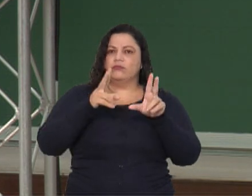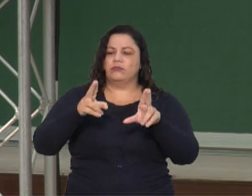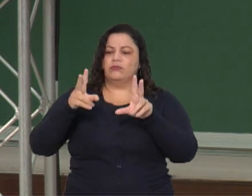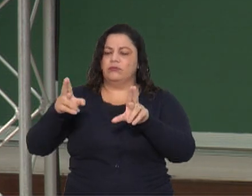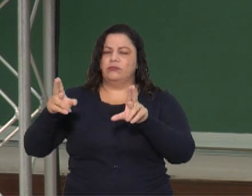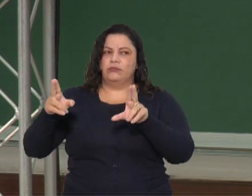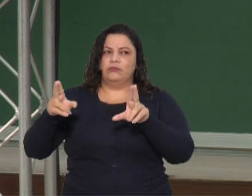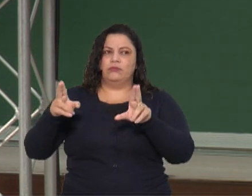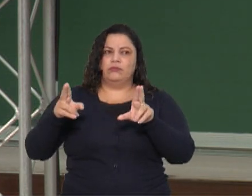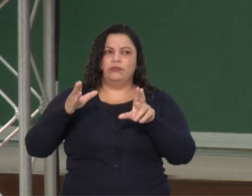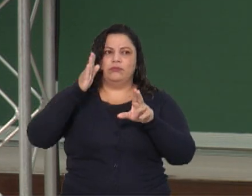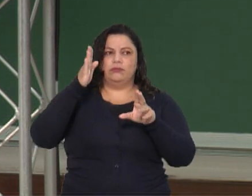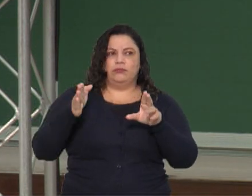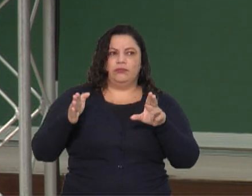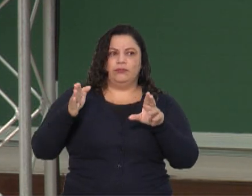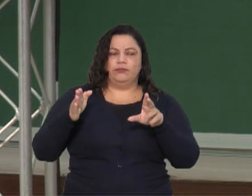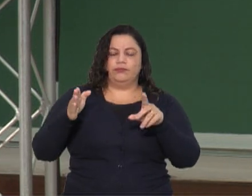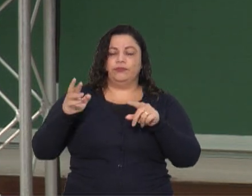Já esse daqui,